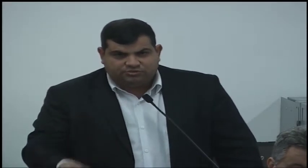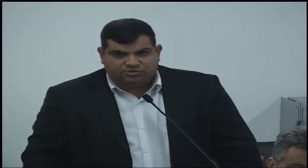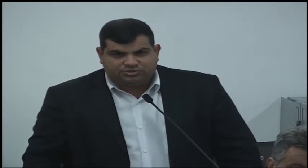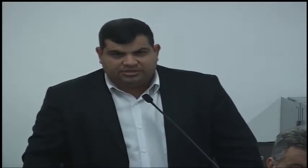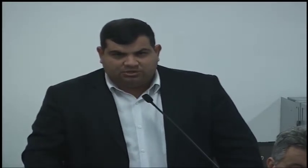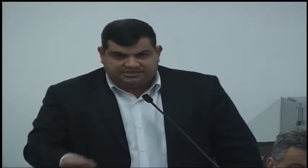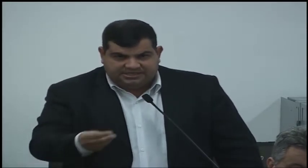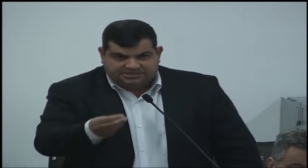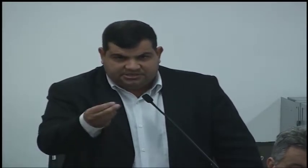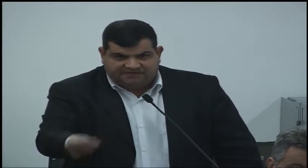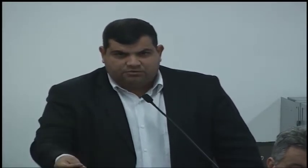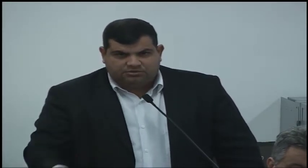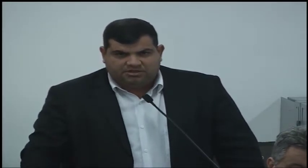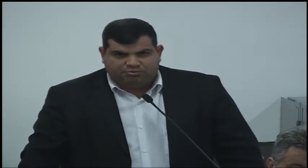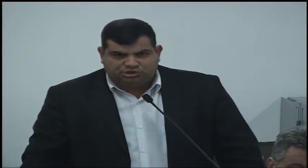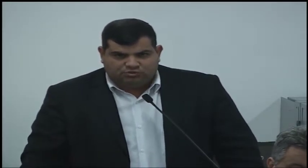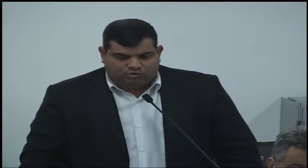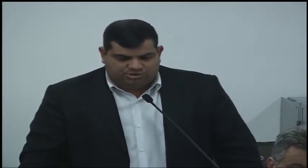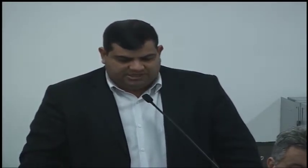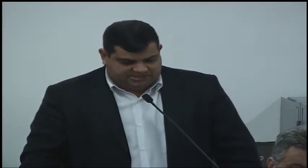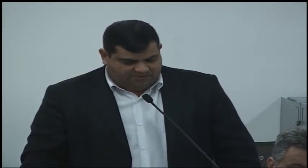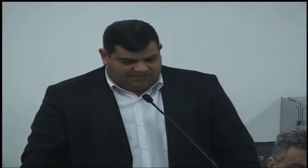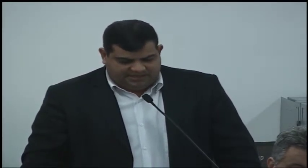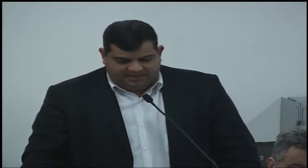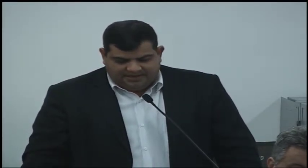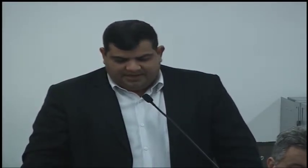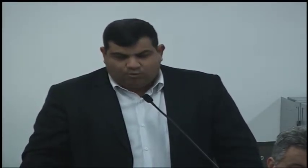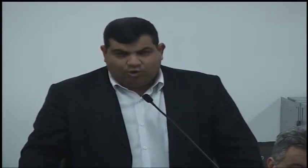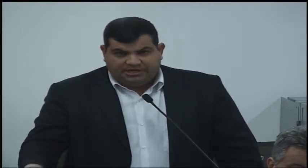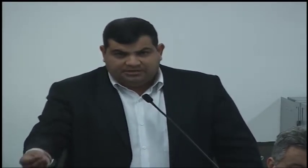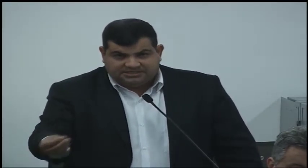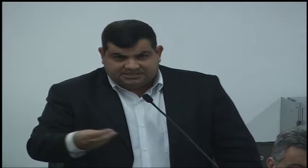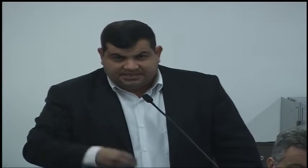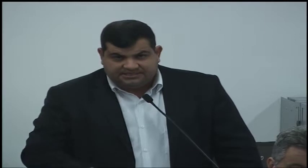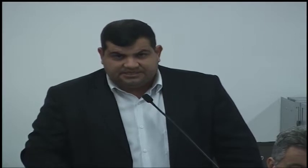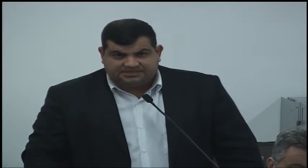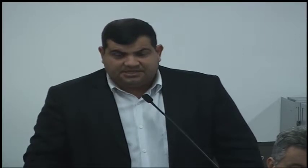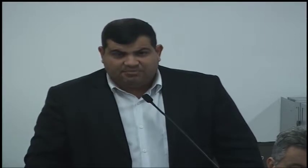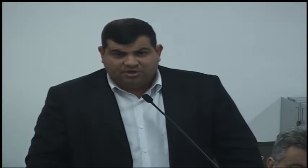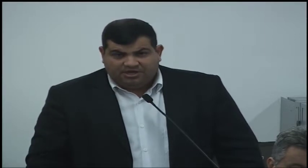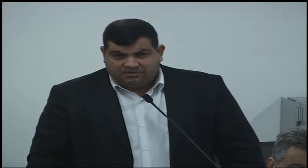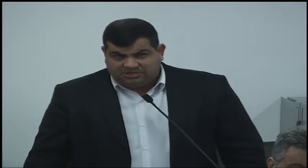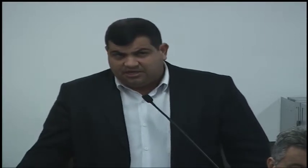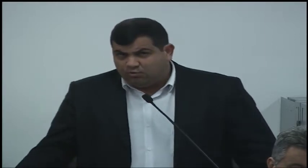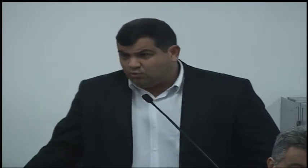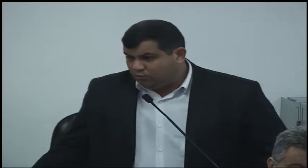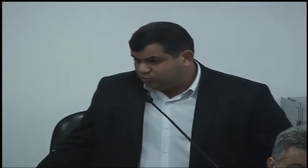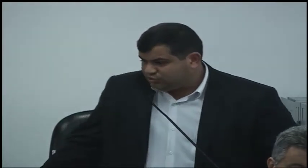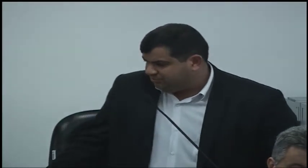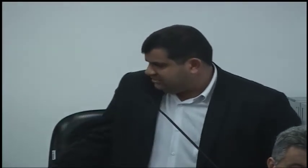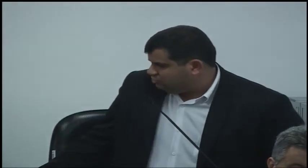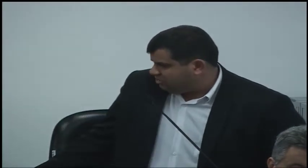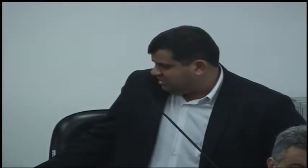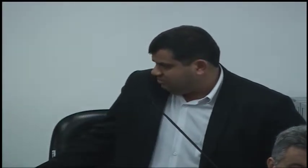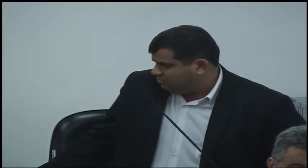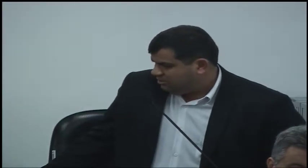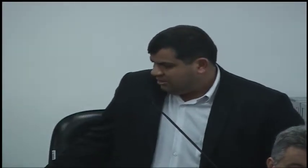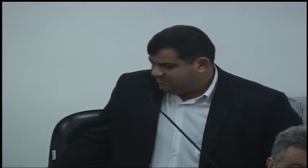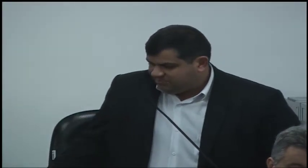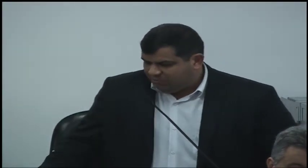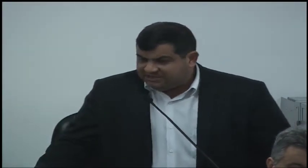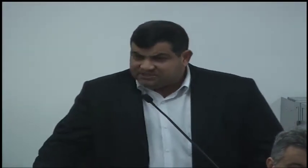tempo ocioso e adolescente que estava com o tempo ocioso que eles estão ali acolhendo essas crianças nesse tempo eu sei que é um curto espaço de tempo